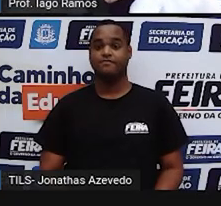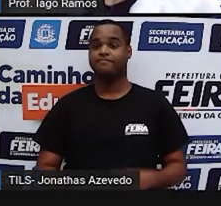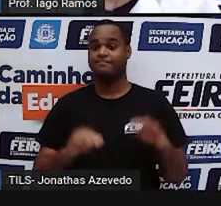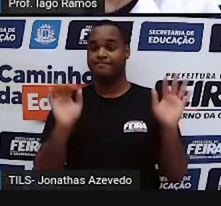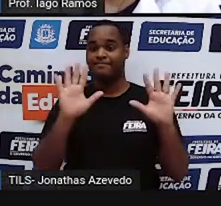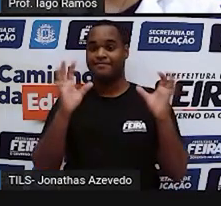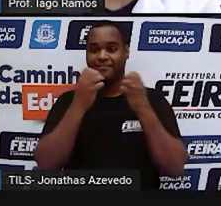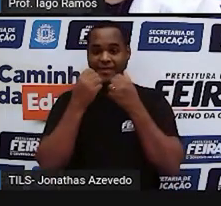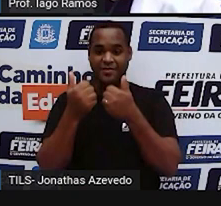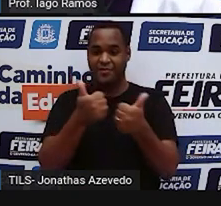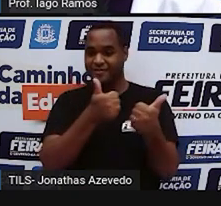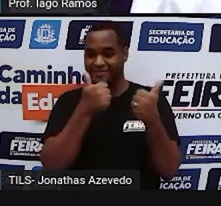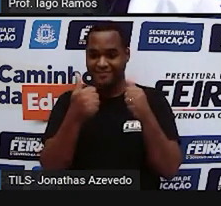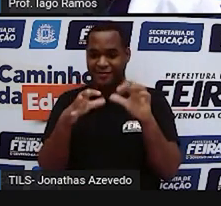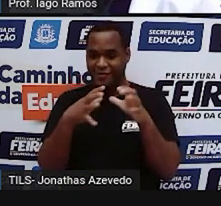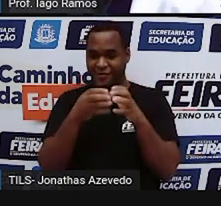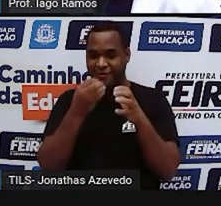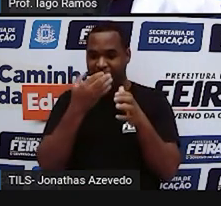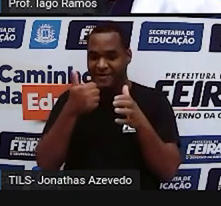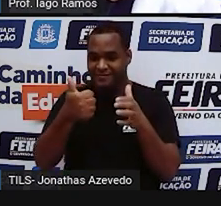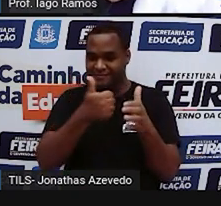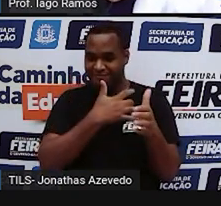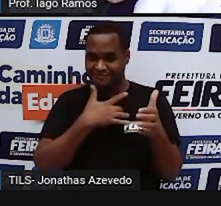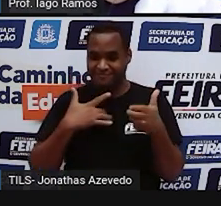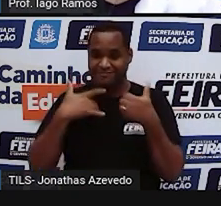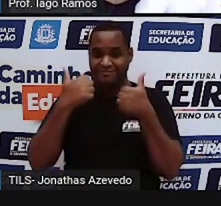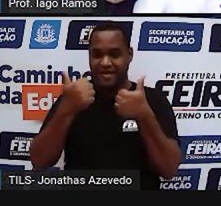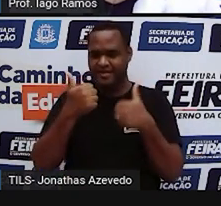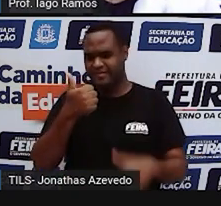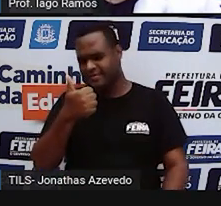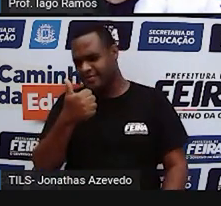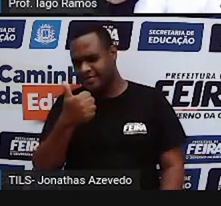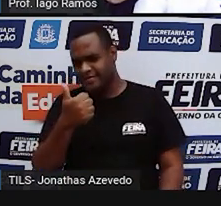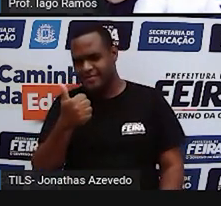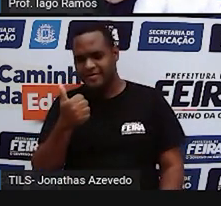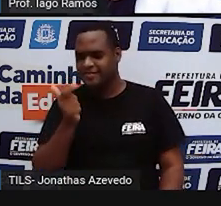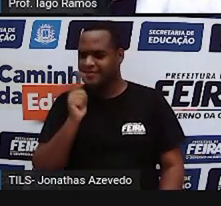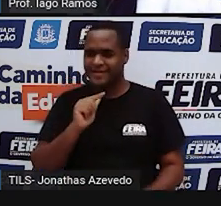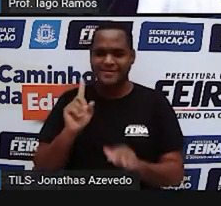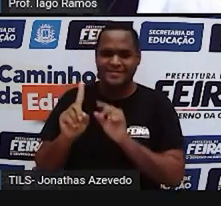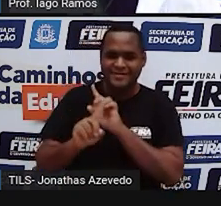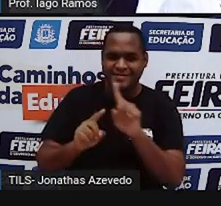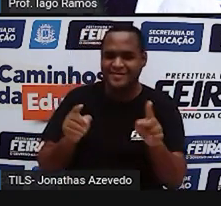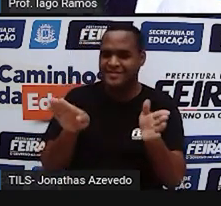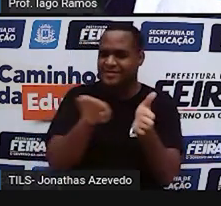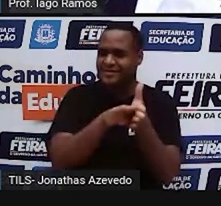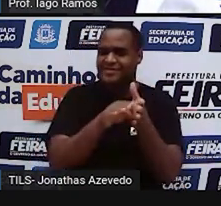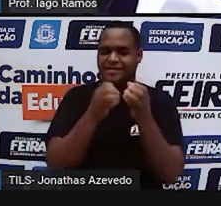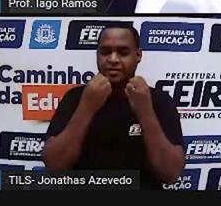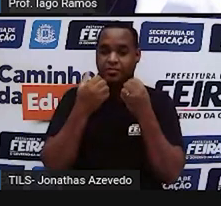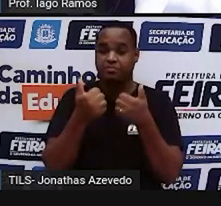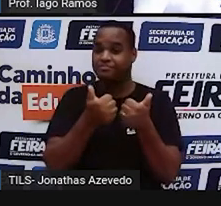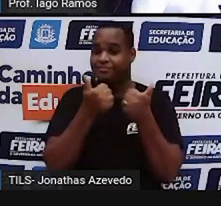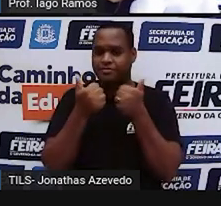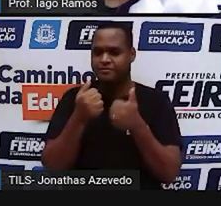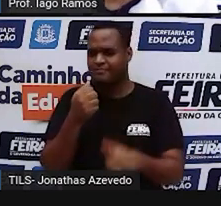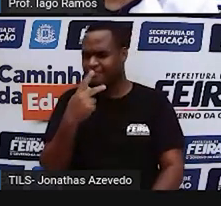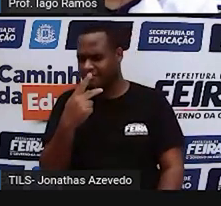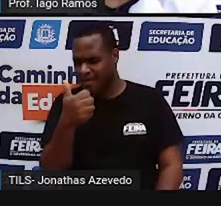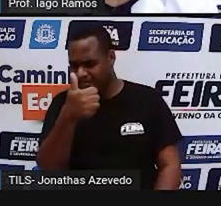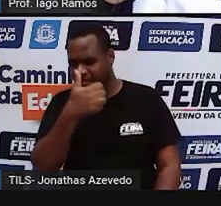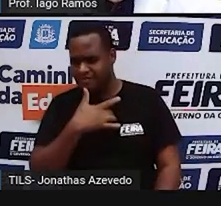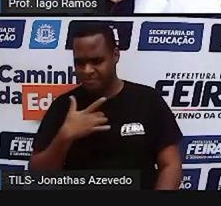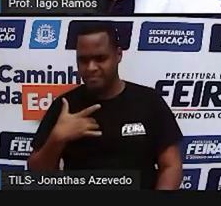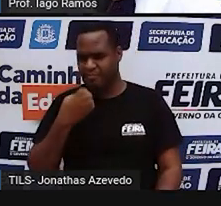e fala galerinha aí do outro lado beleza chegamos chegamos chegamos e aí